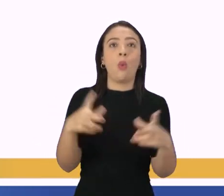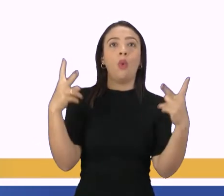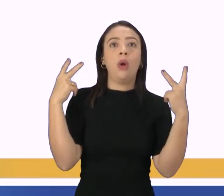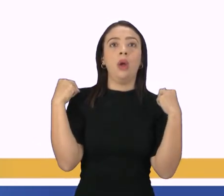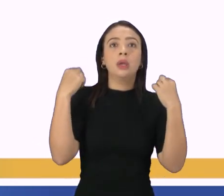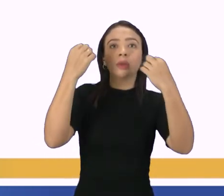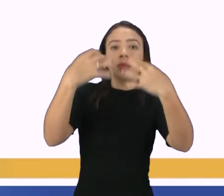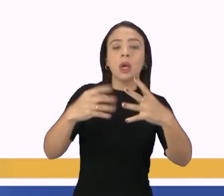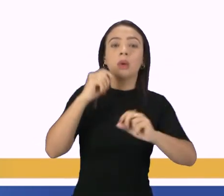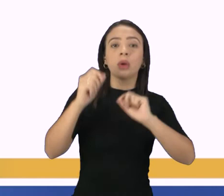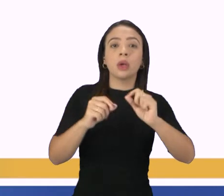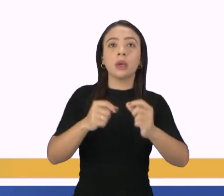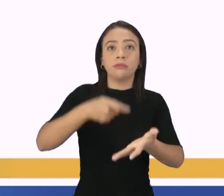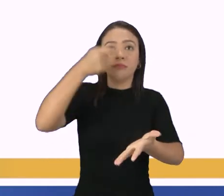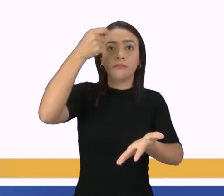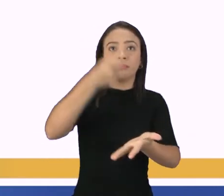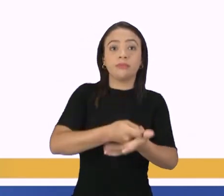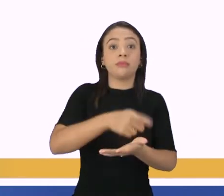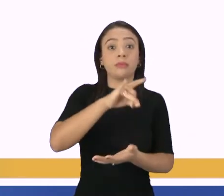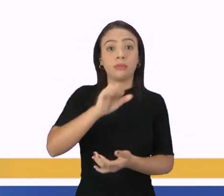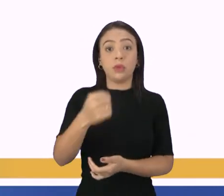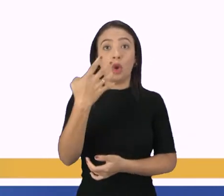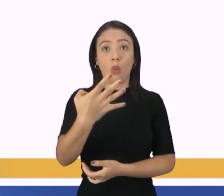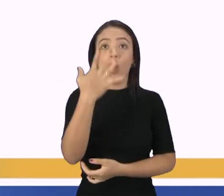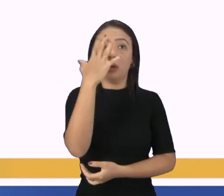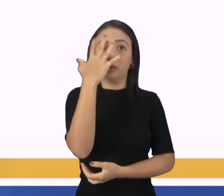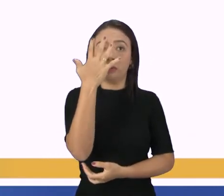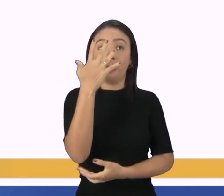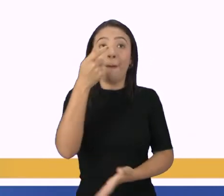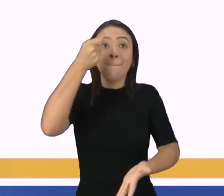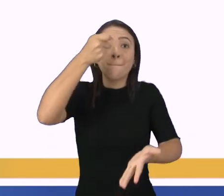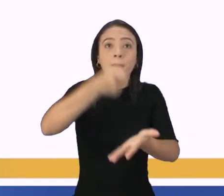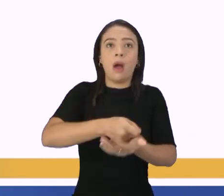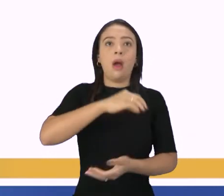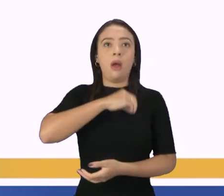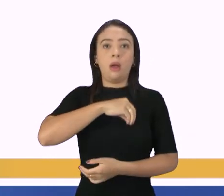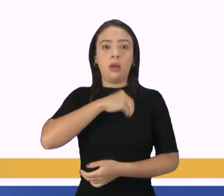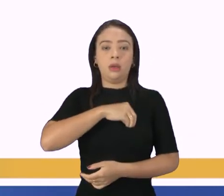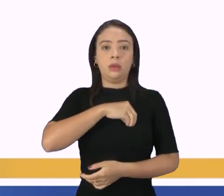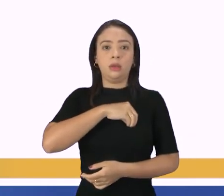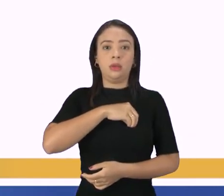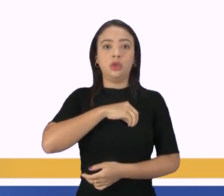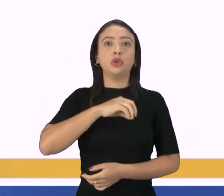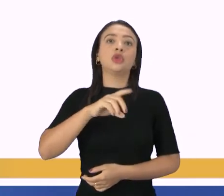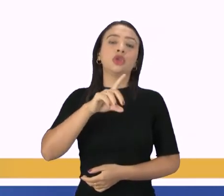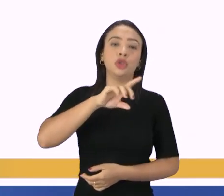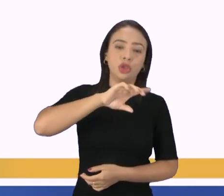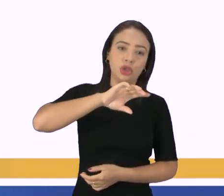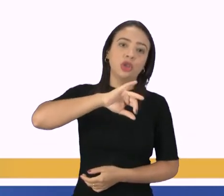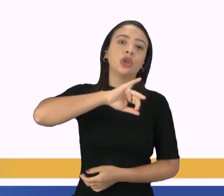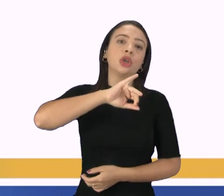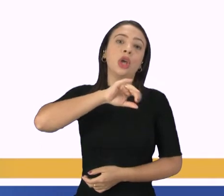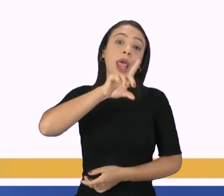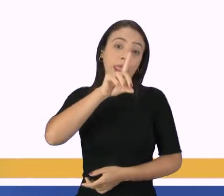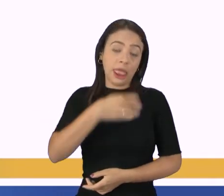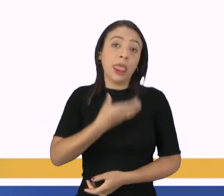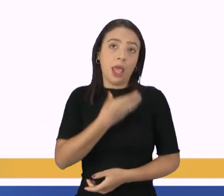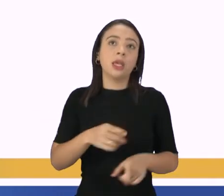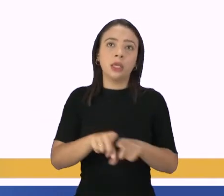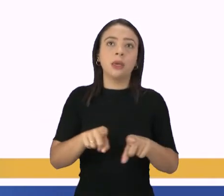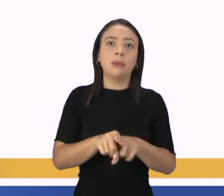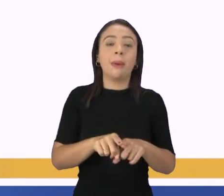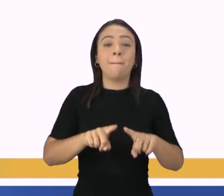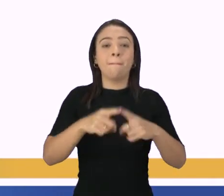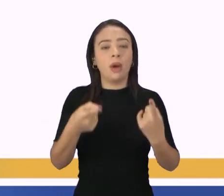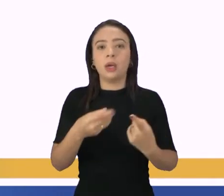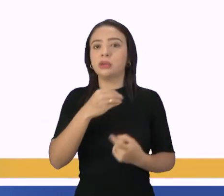definido o dia 4 de fevereiro para a realização dos pagamentos referente a dezembro. Entretanto, eles alegam não ter